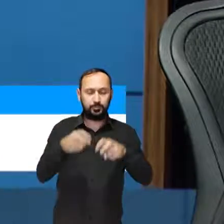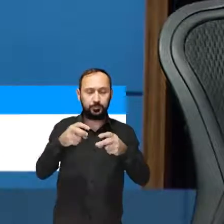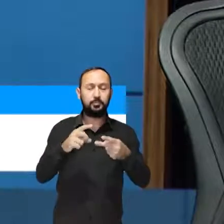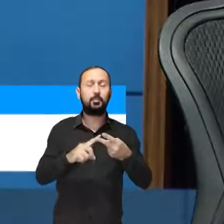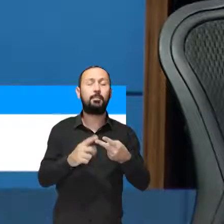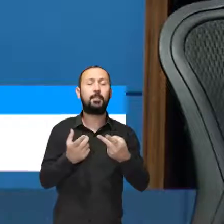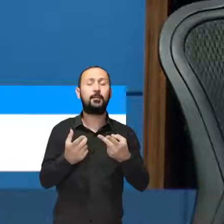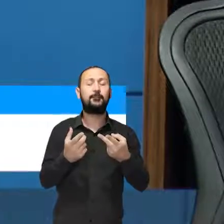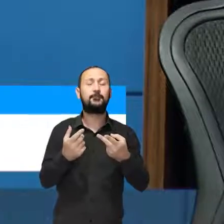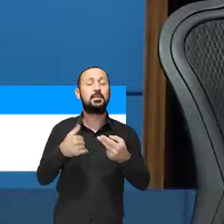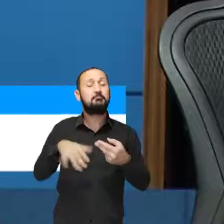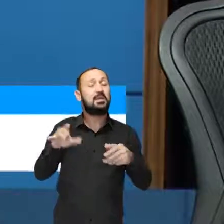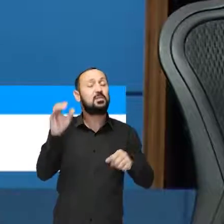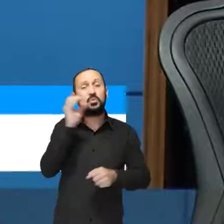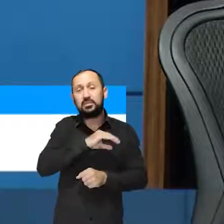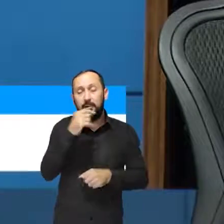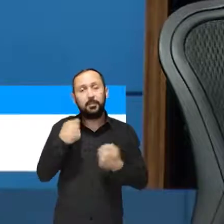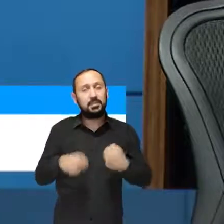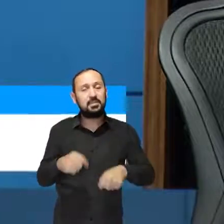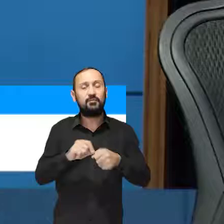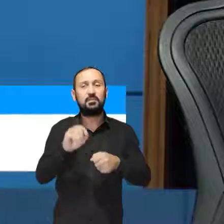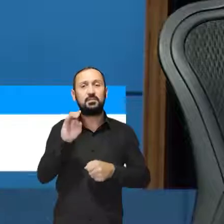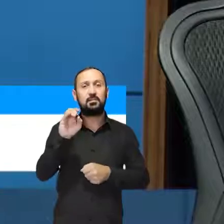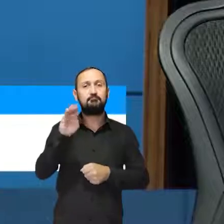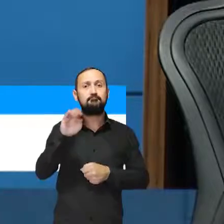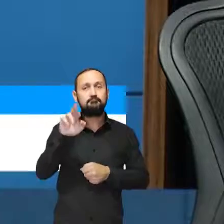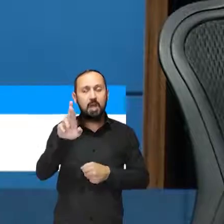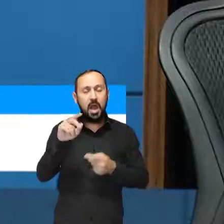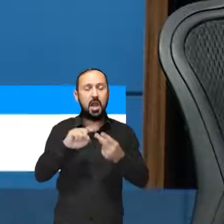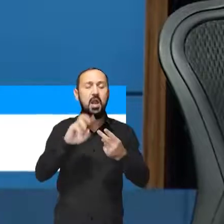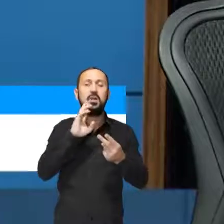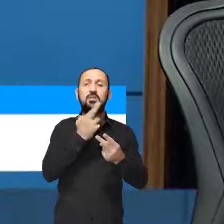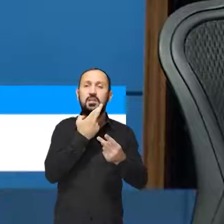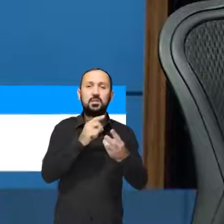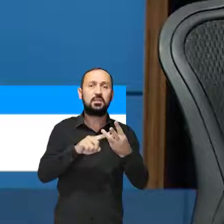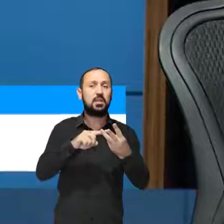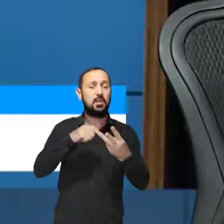setor produtivo, os setores que mais necessitavam,